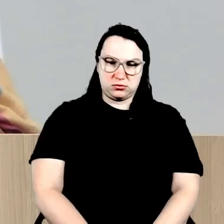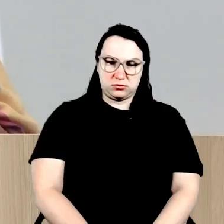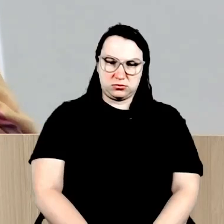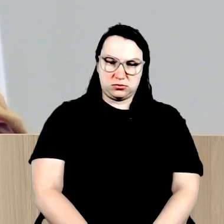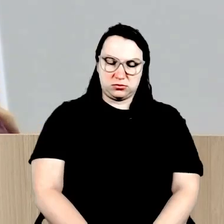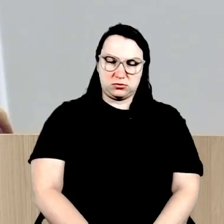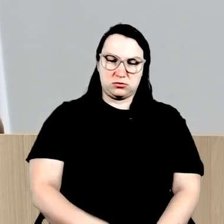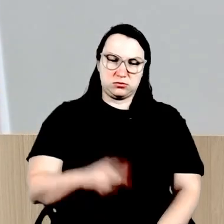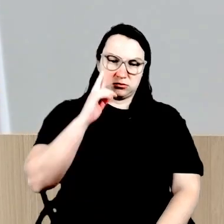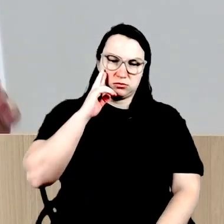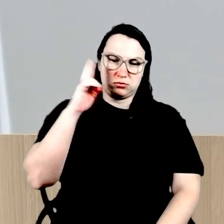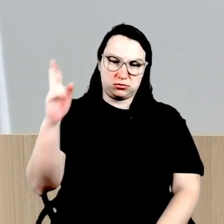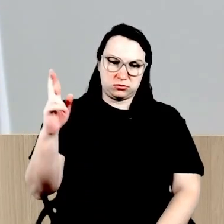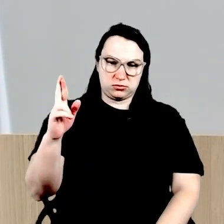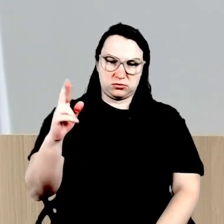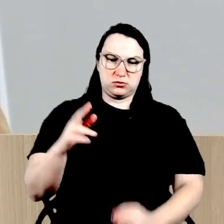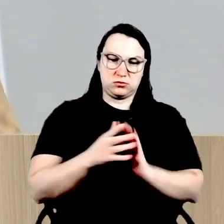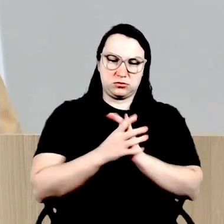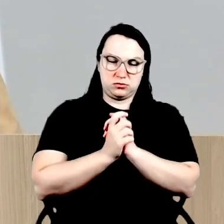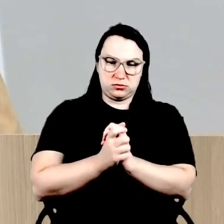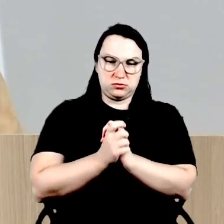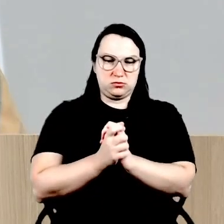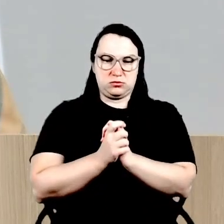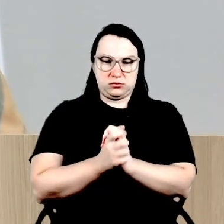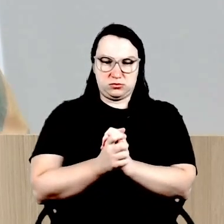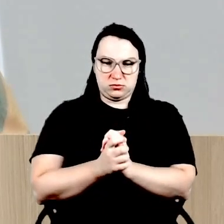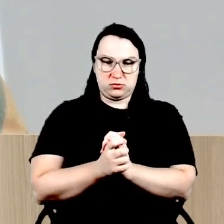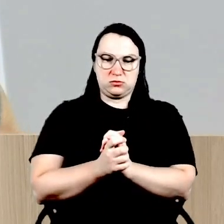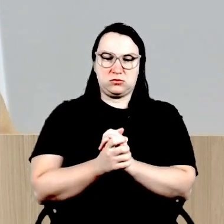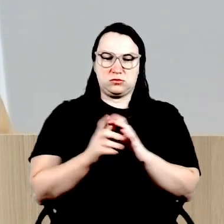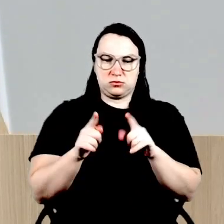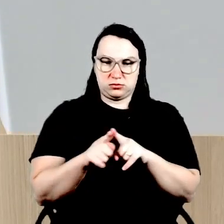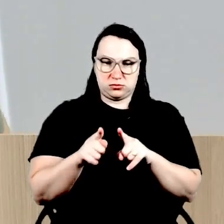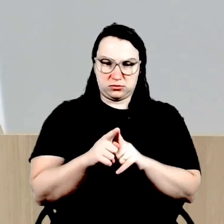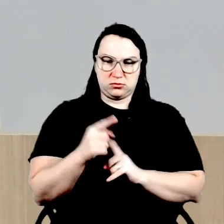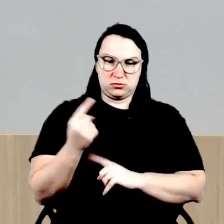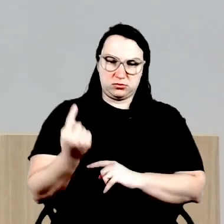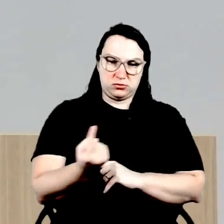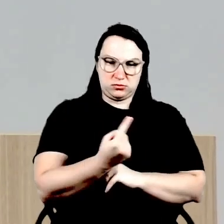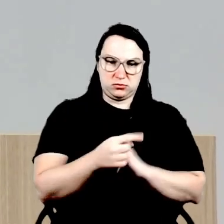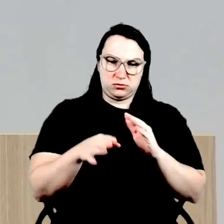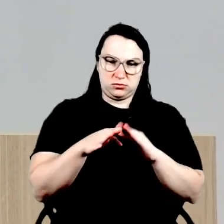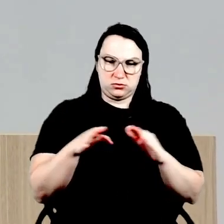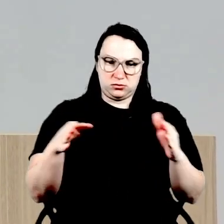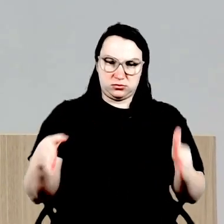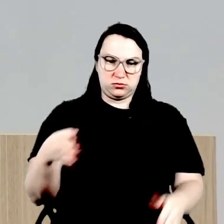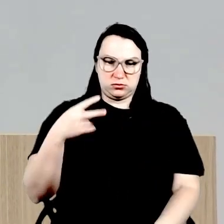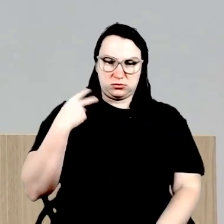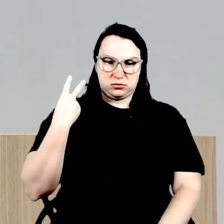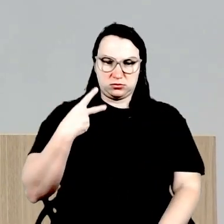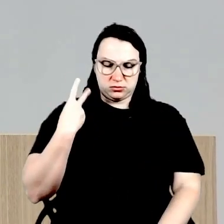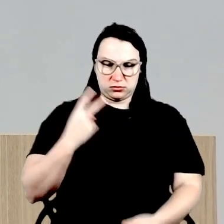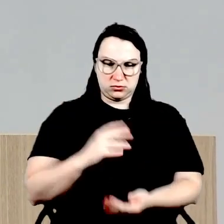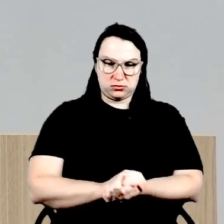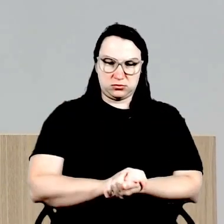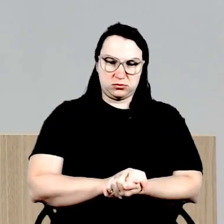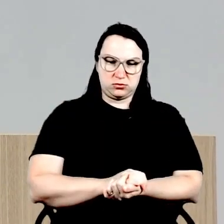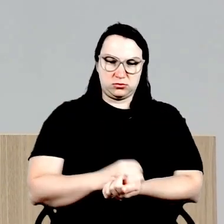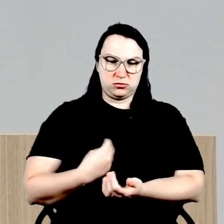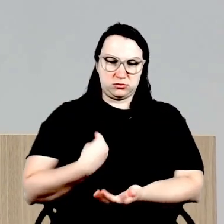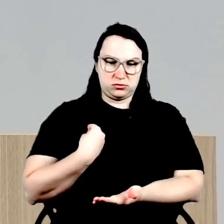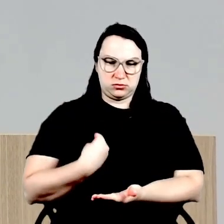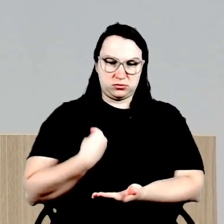Senhor presidente, ao cumprimentá-lo, cumprimento também os demais membros da mesa, vereadores, o público presente,